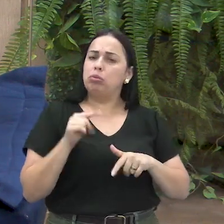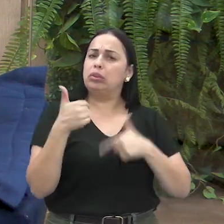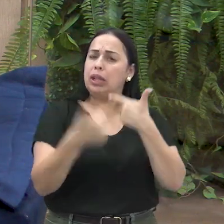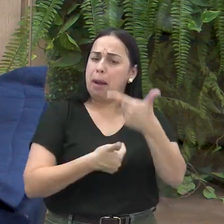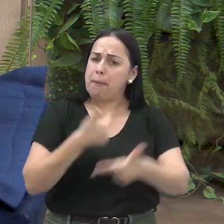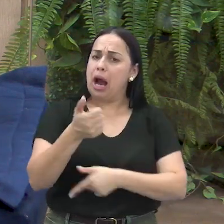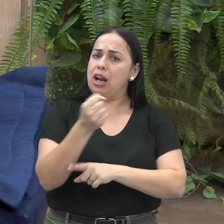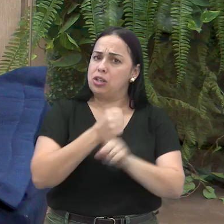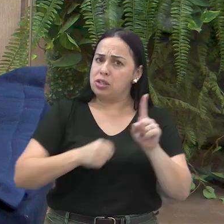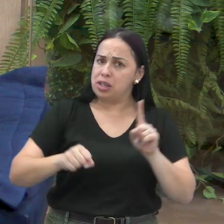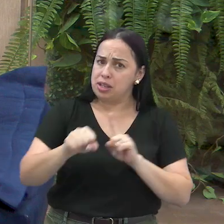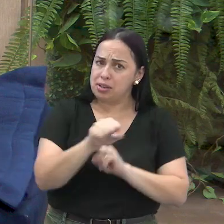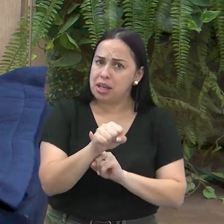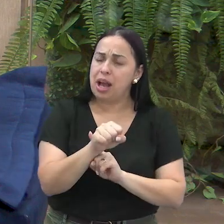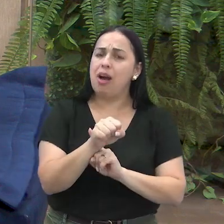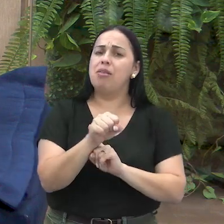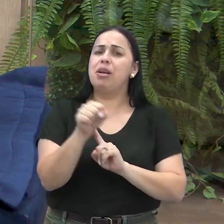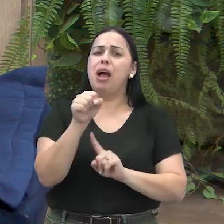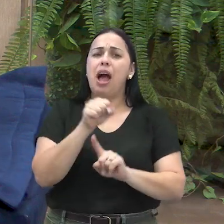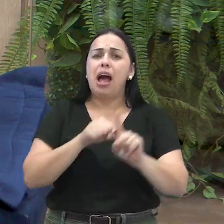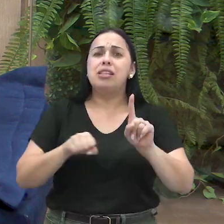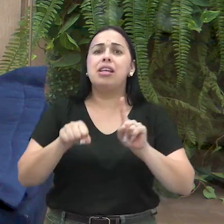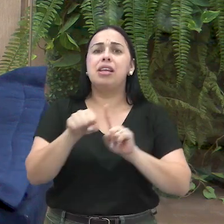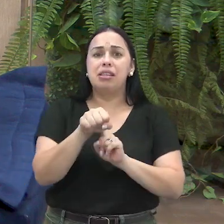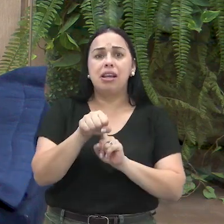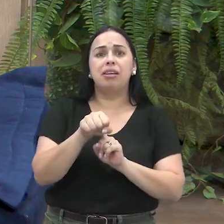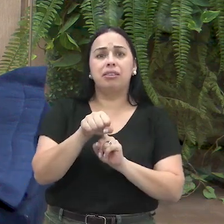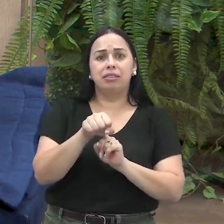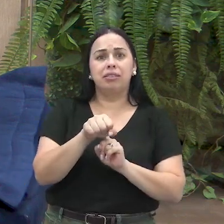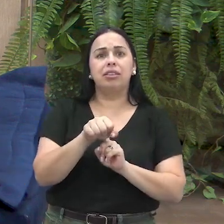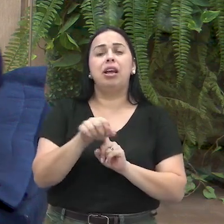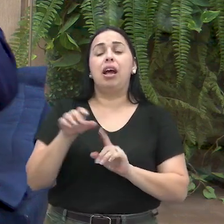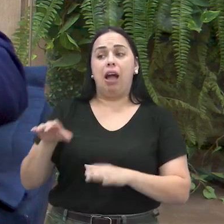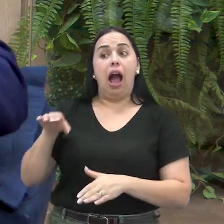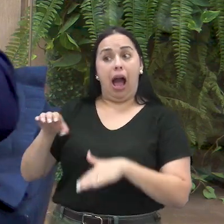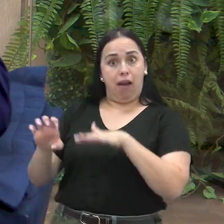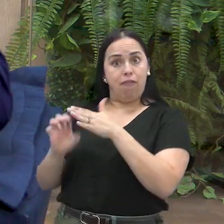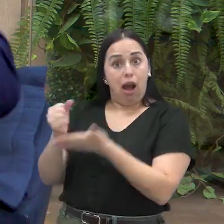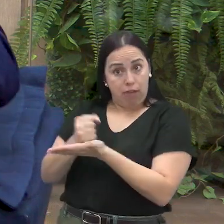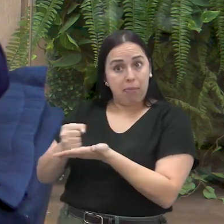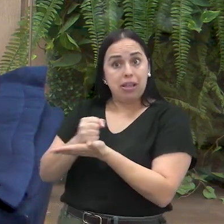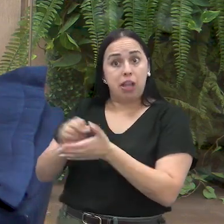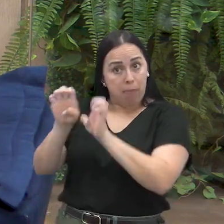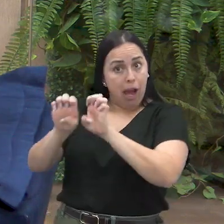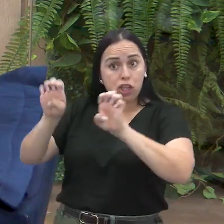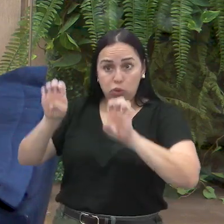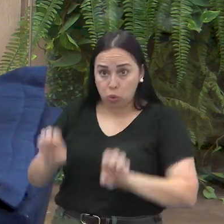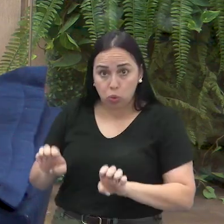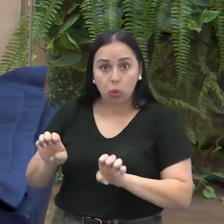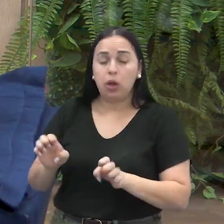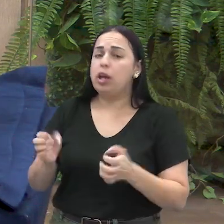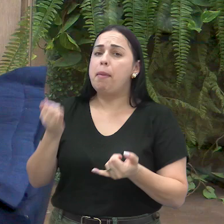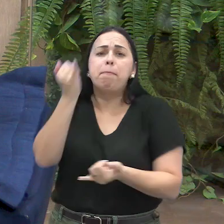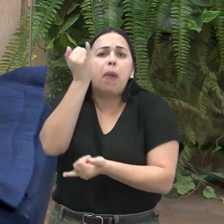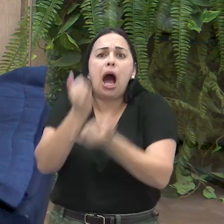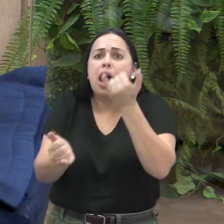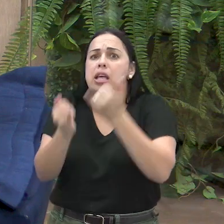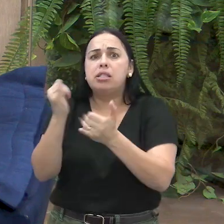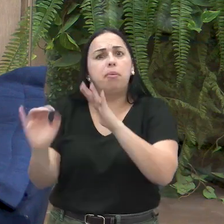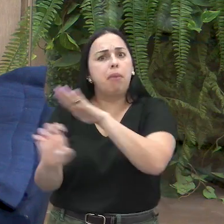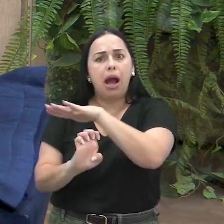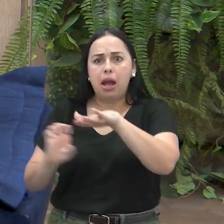social, falamos muito em off aqui, o trabalho social ele é uma empresa, toda uma estrutura de uma empresa. Temos uma